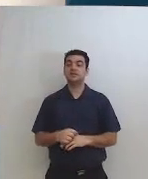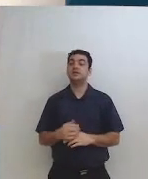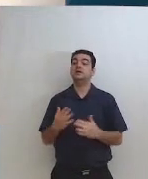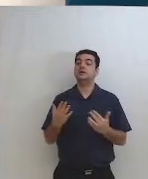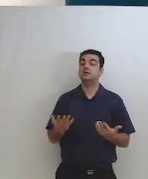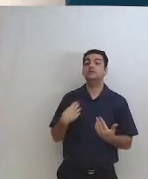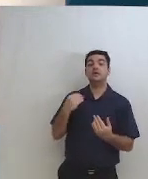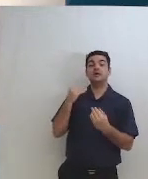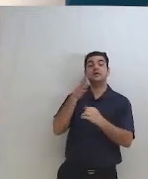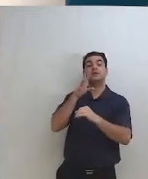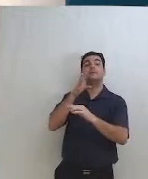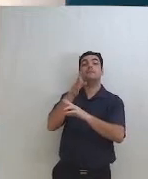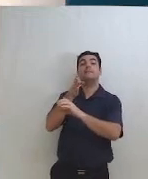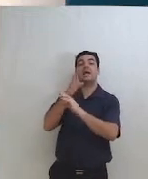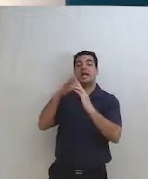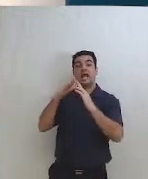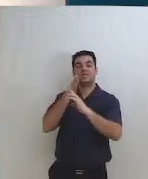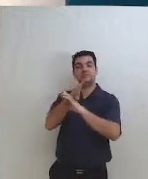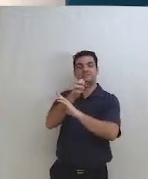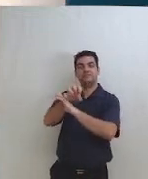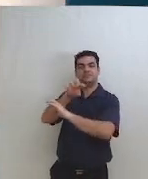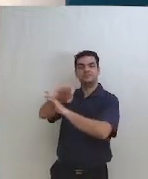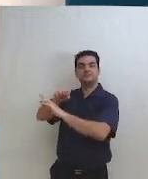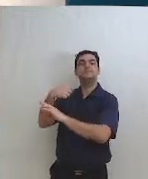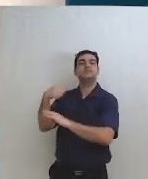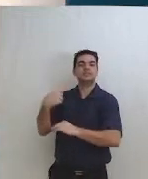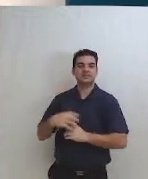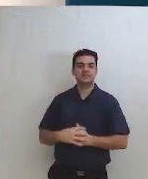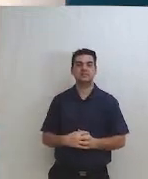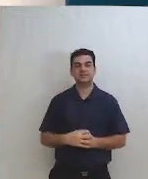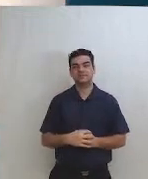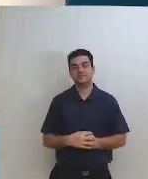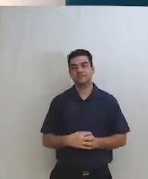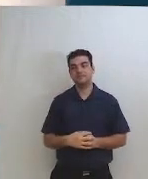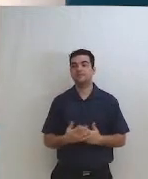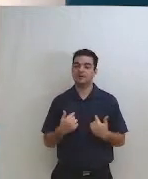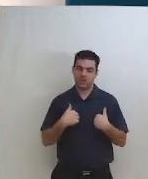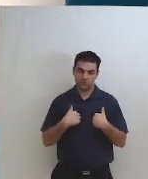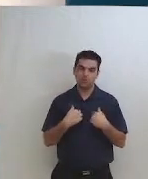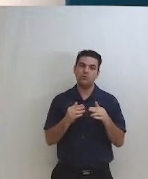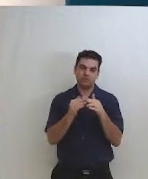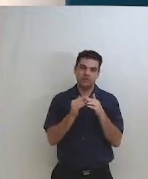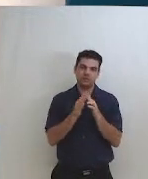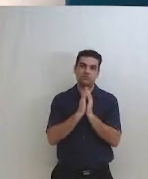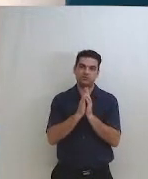domiciliar nessa situação específica. E eu mantenho aqui o parecer pela delegação da ordem.